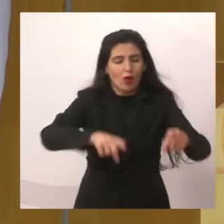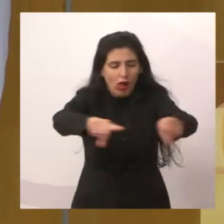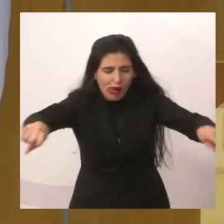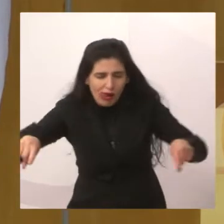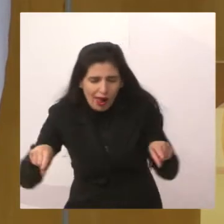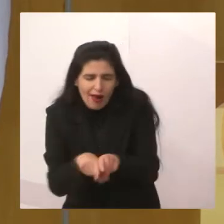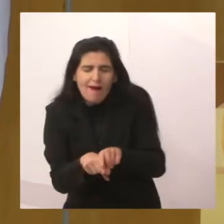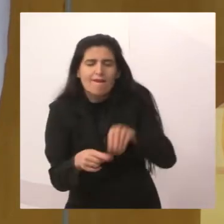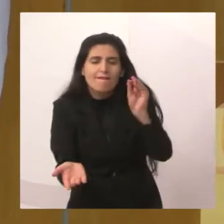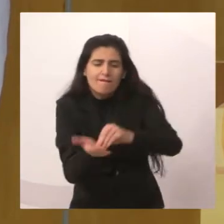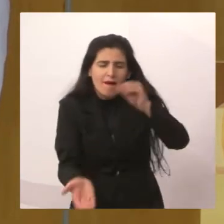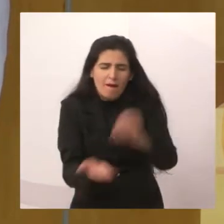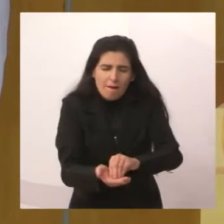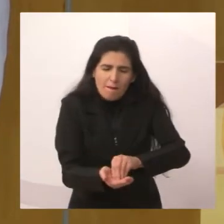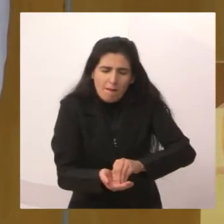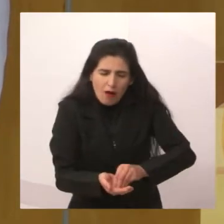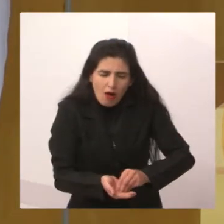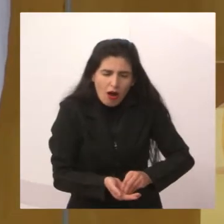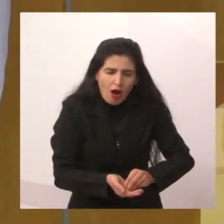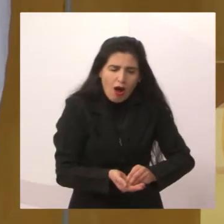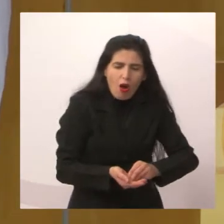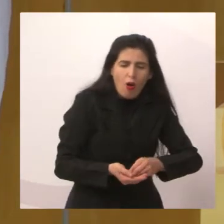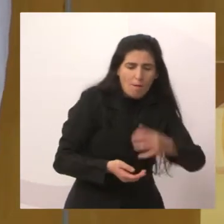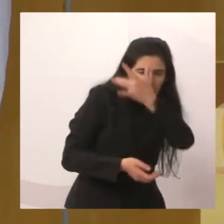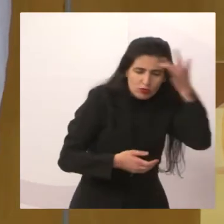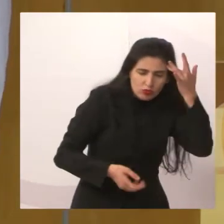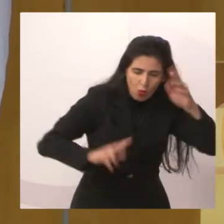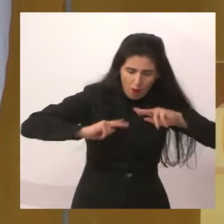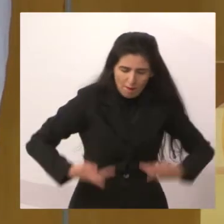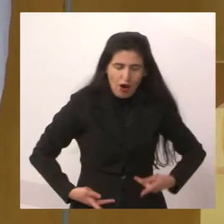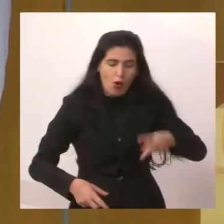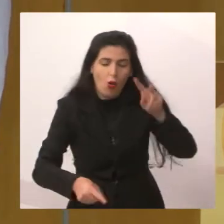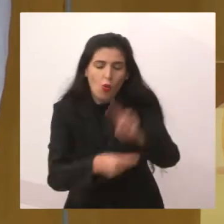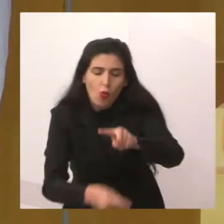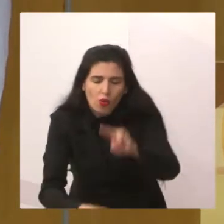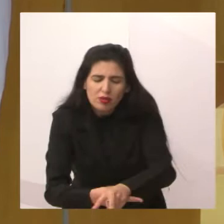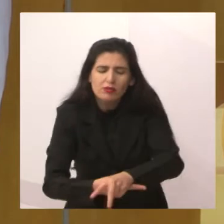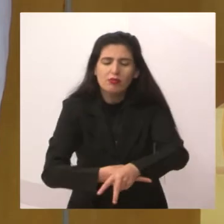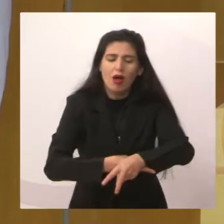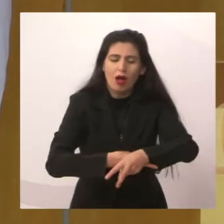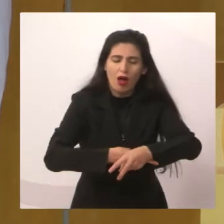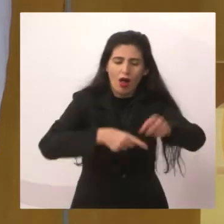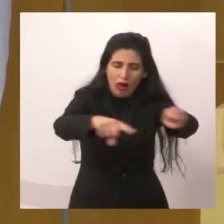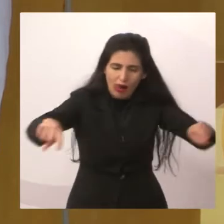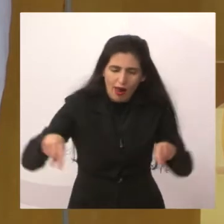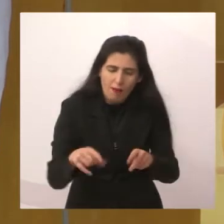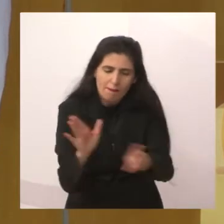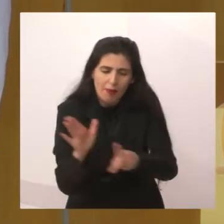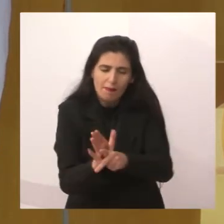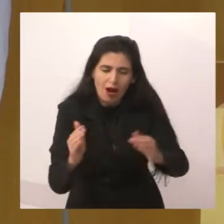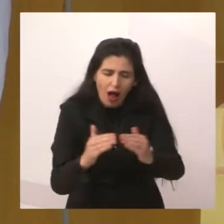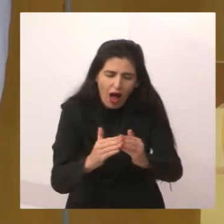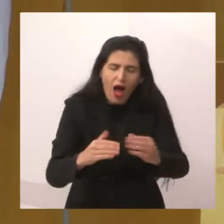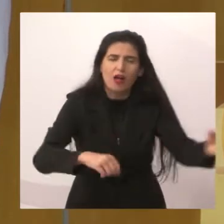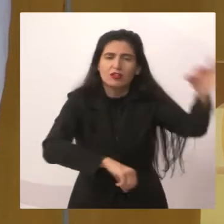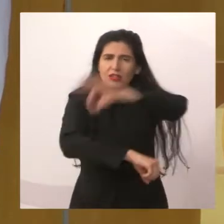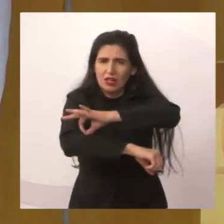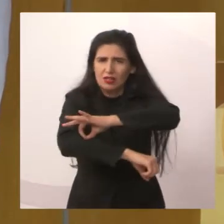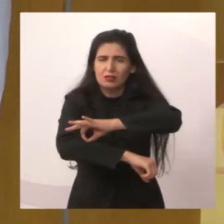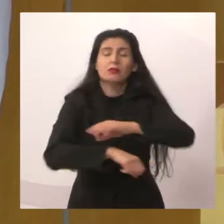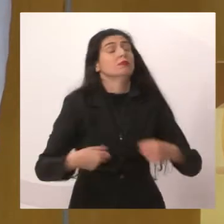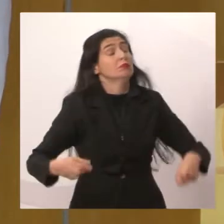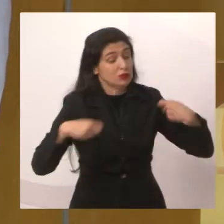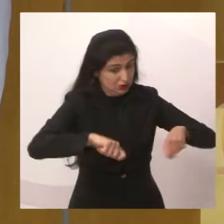lixos, infestação de escorpiões, a dengue que está matando as pessoas, então tem que manter a escola limpa,